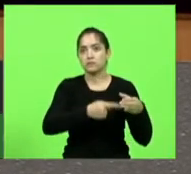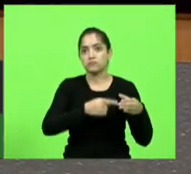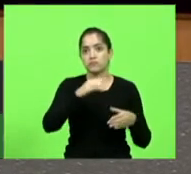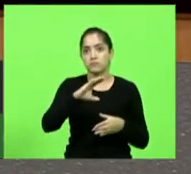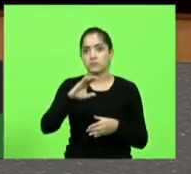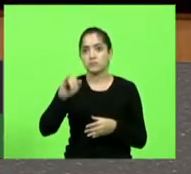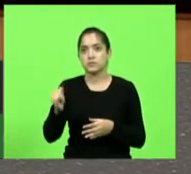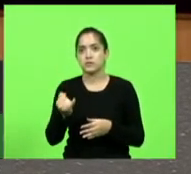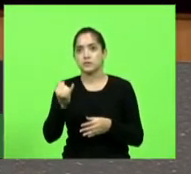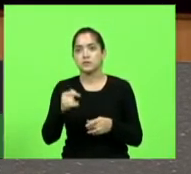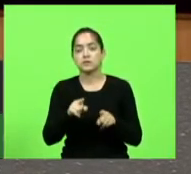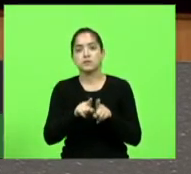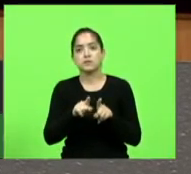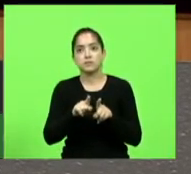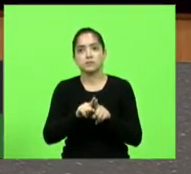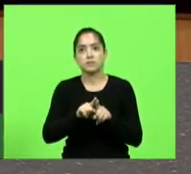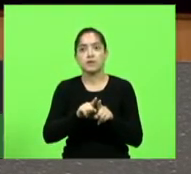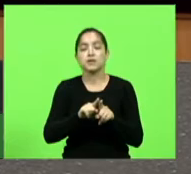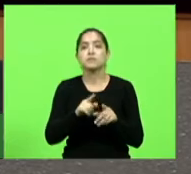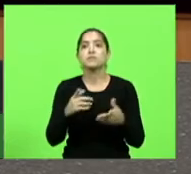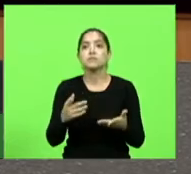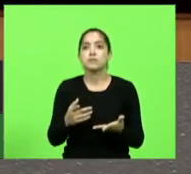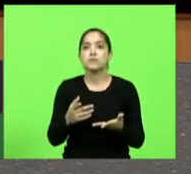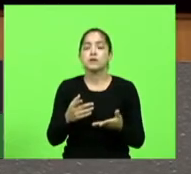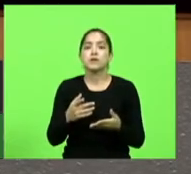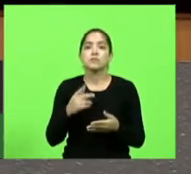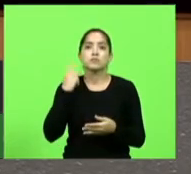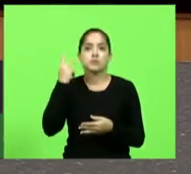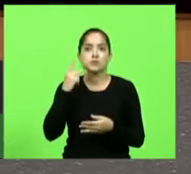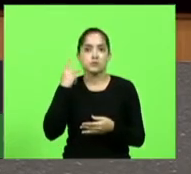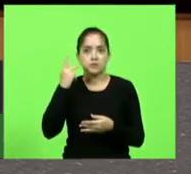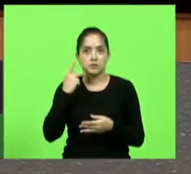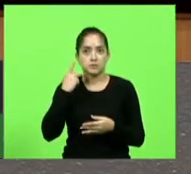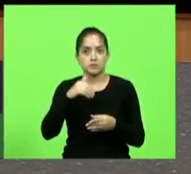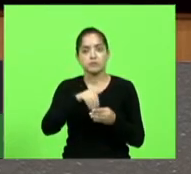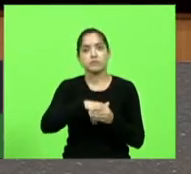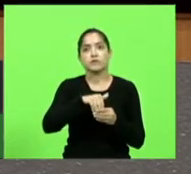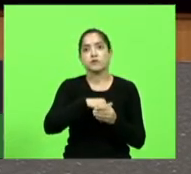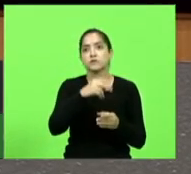também da Procuradoria da Casa, no sentido de voto 2.